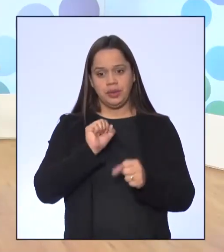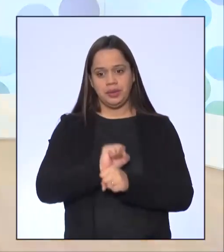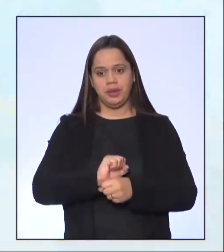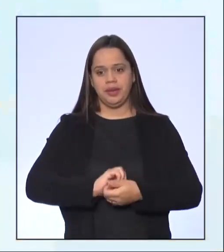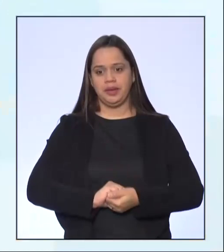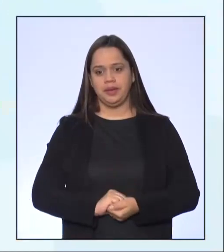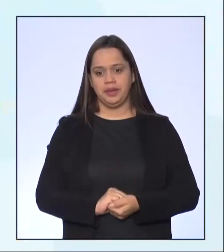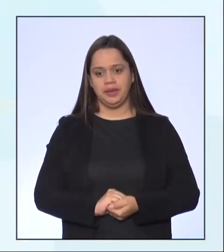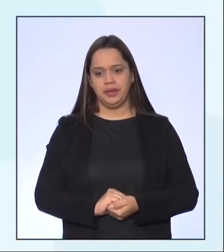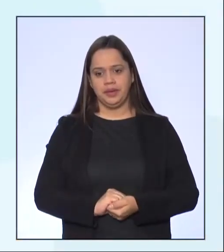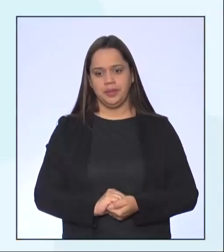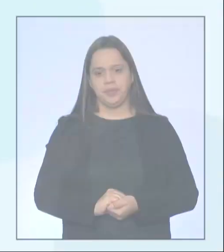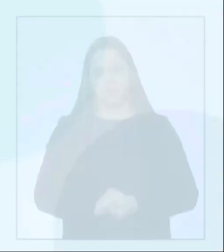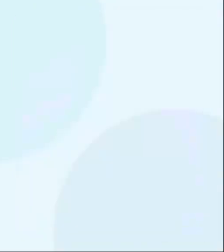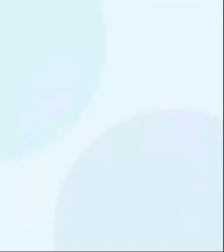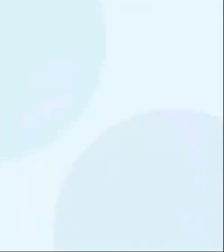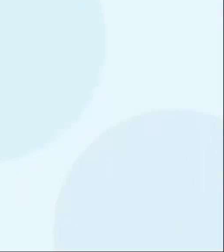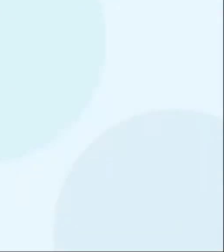minutinhos.